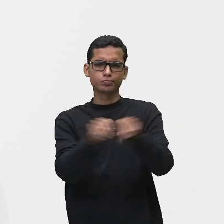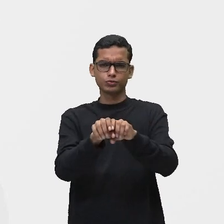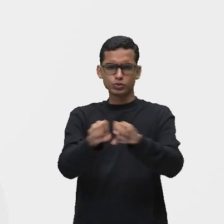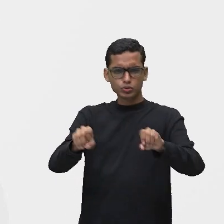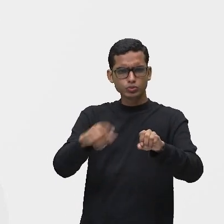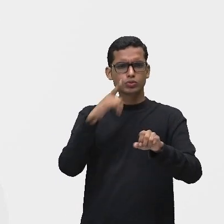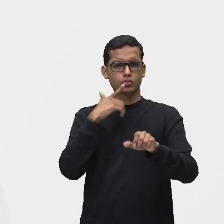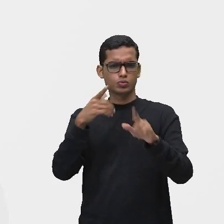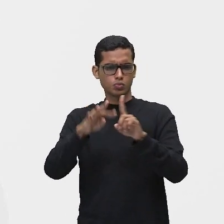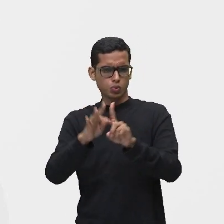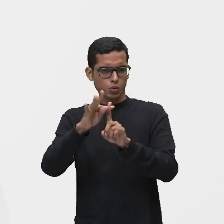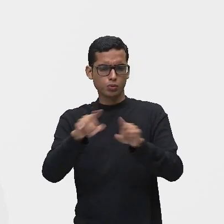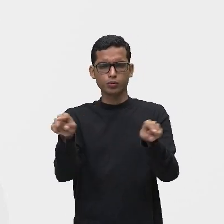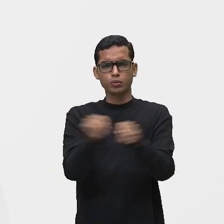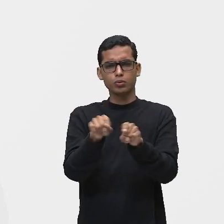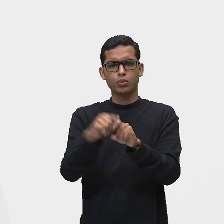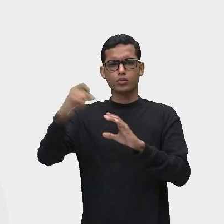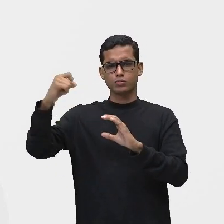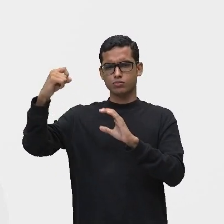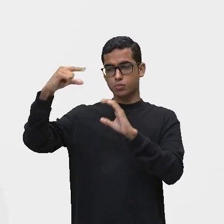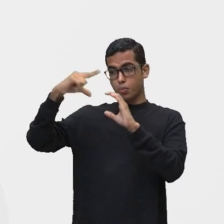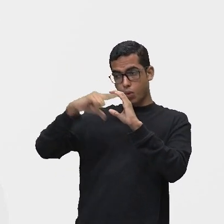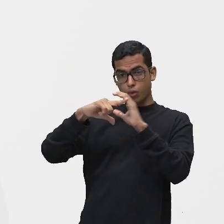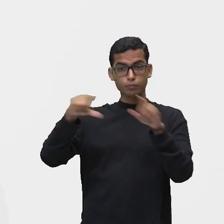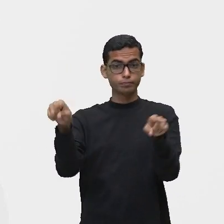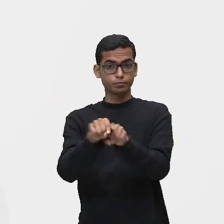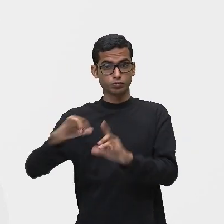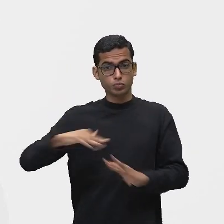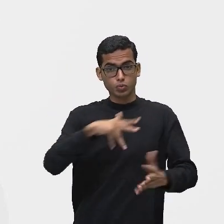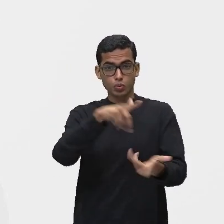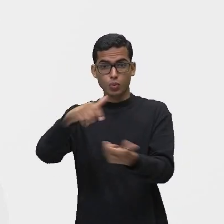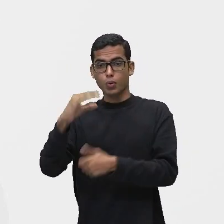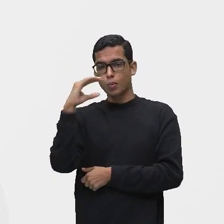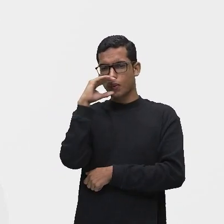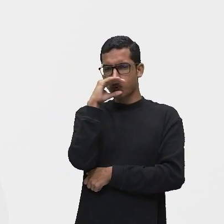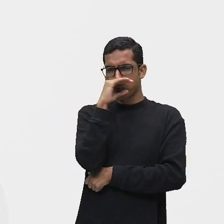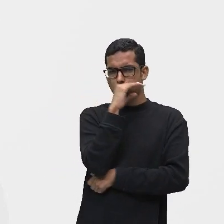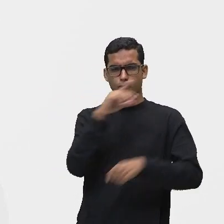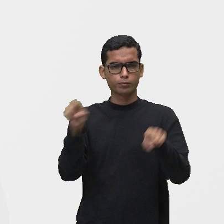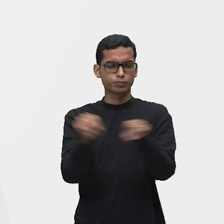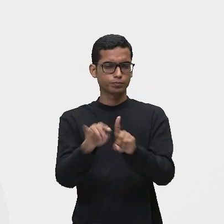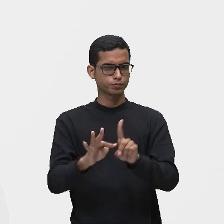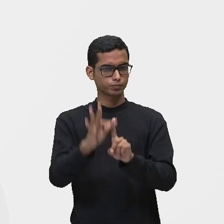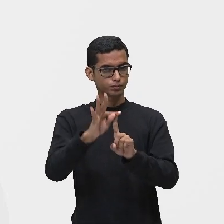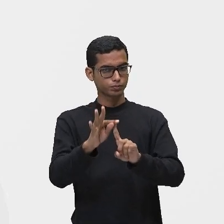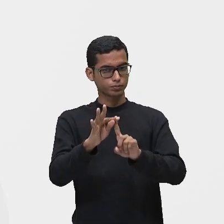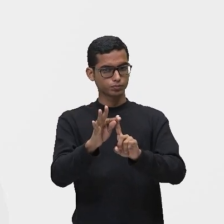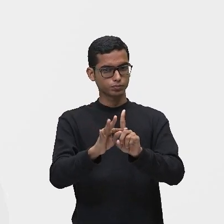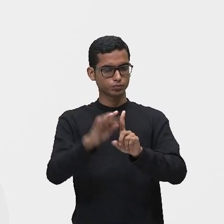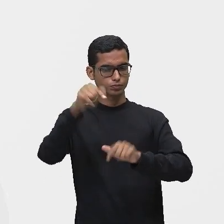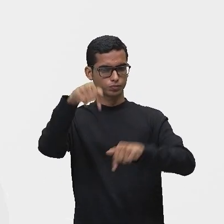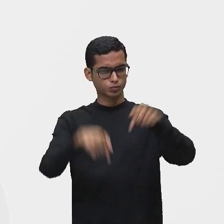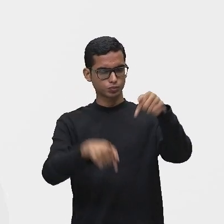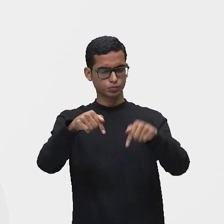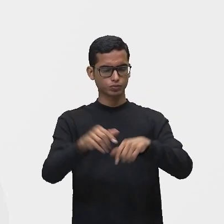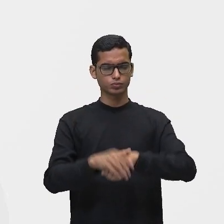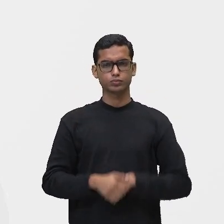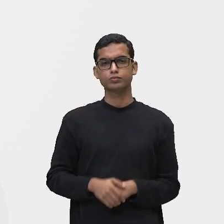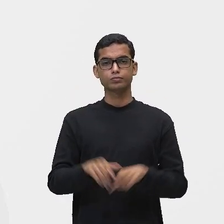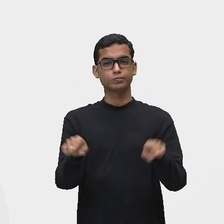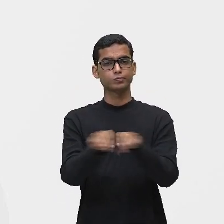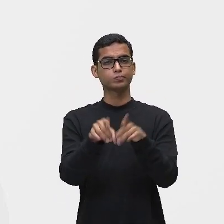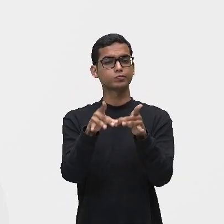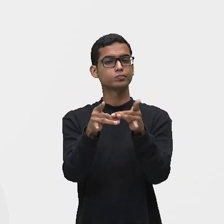materiais, condutibilidade térmica, efeito estufa, aquecimento global,